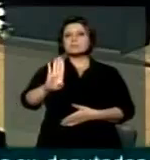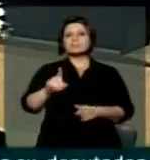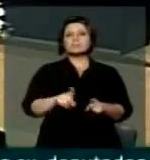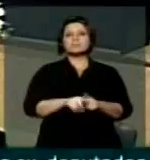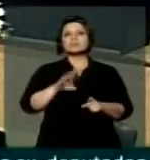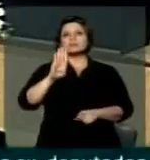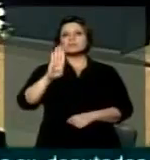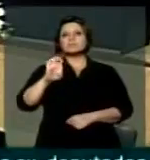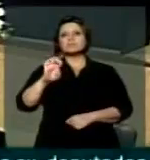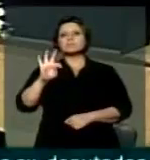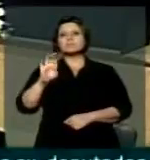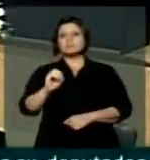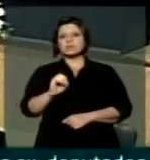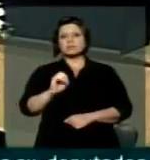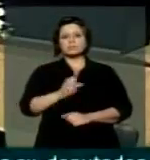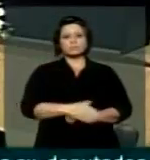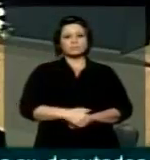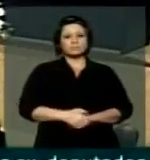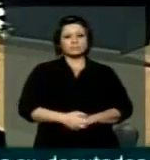do Beto Albuquerque.